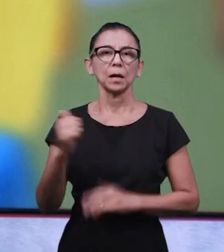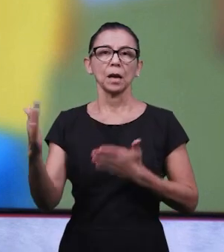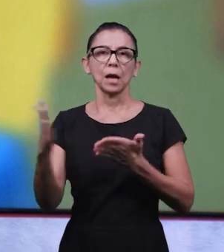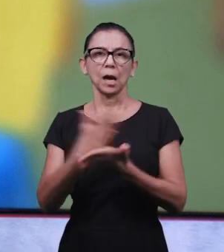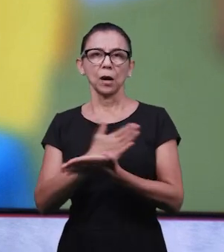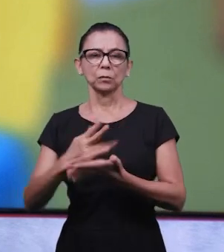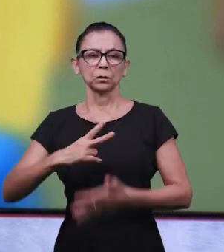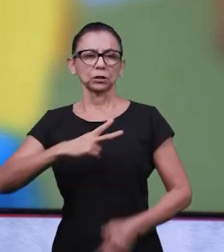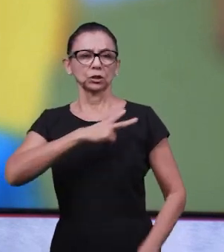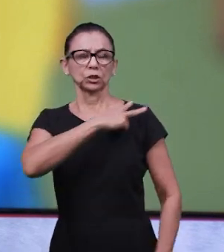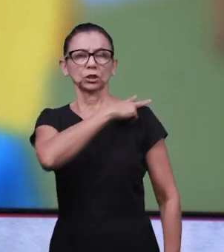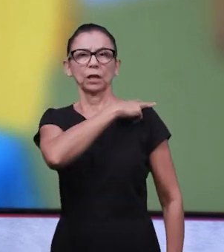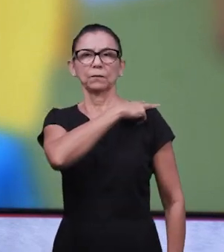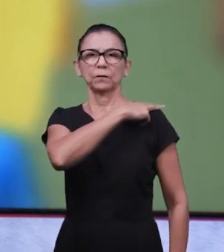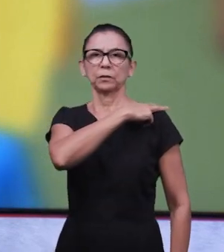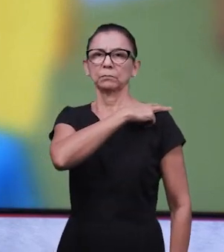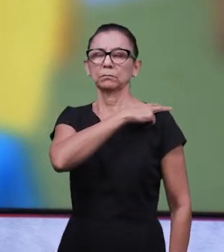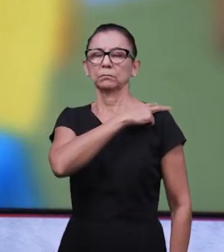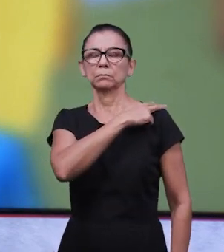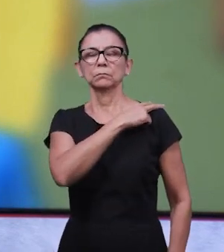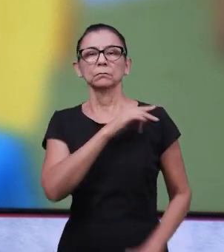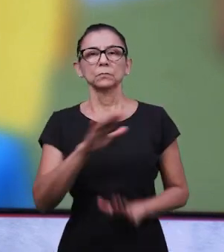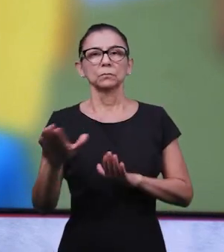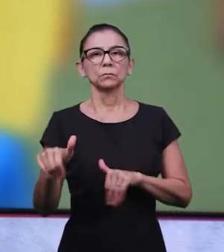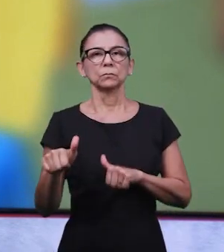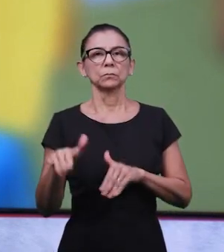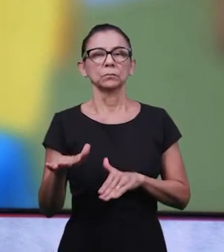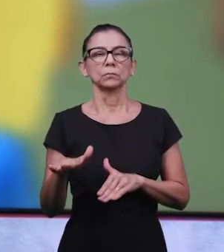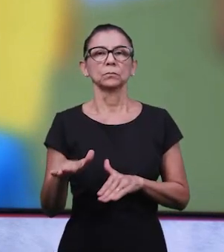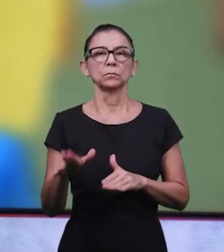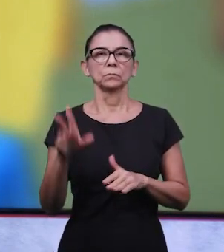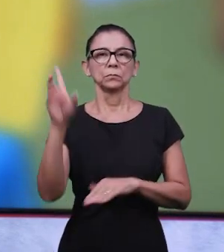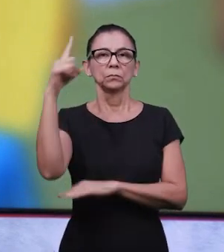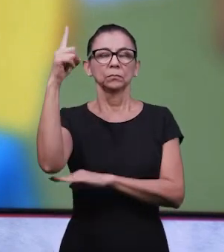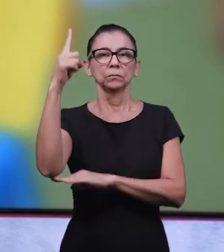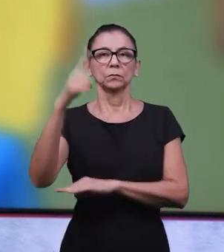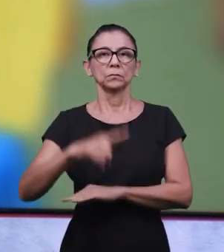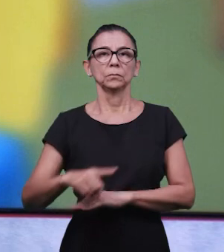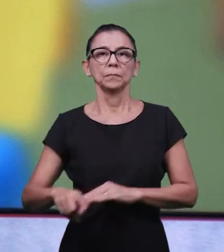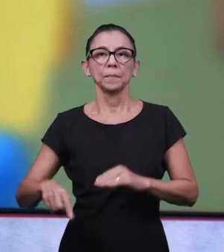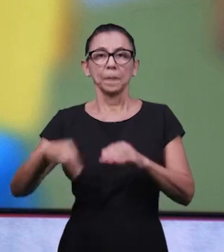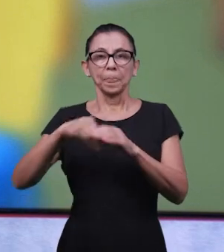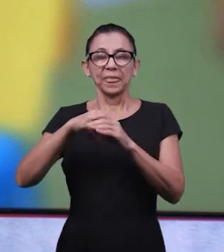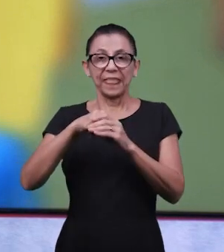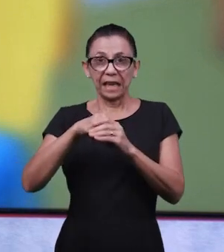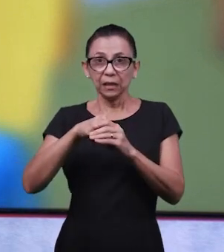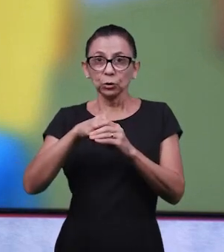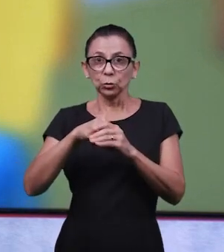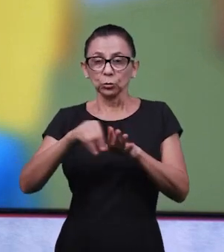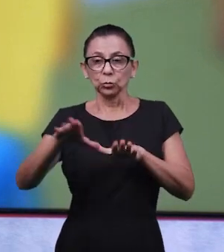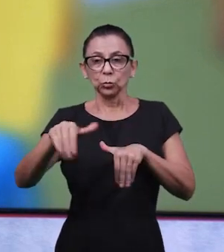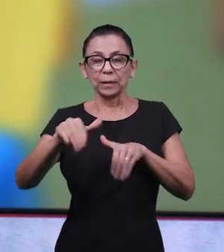reinar. Eles sabiam que Deus havia escolhido Davi para ser rei em